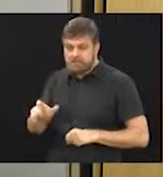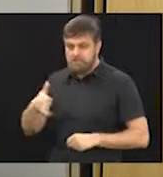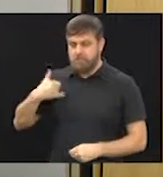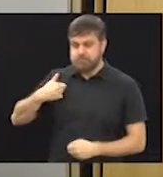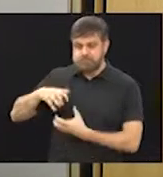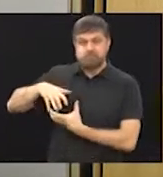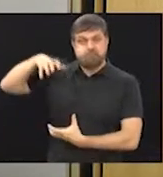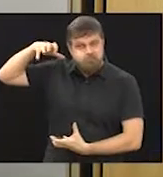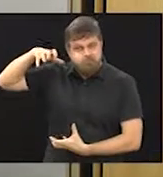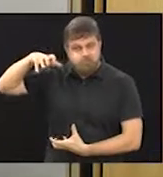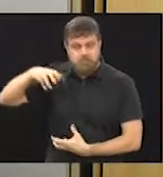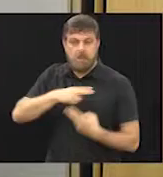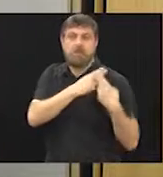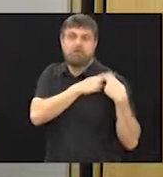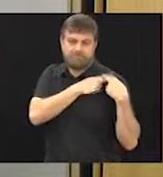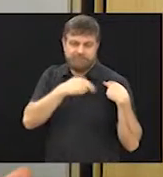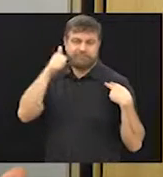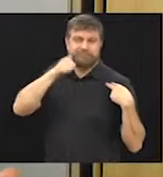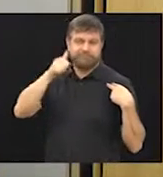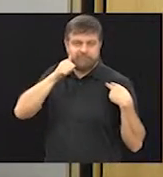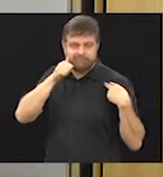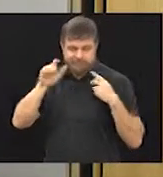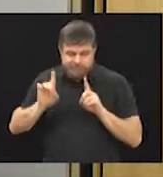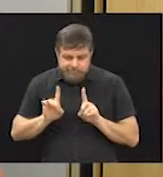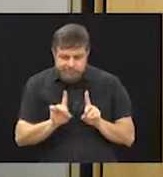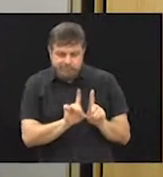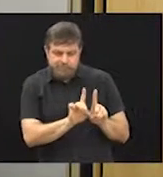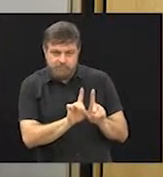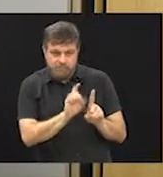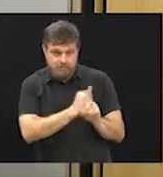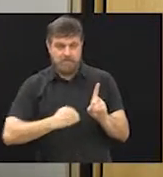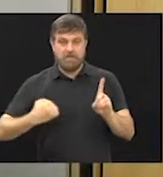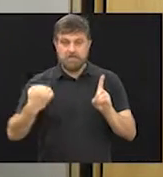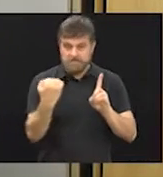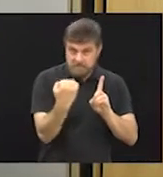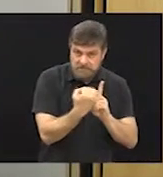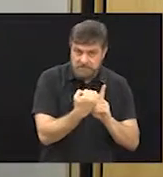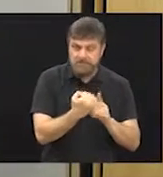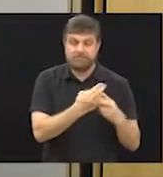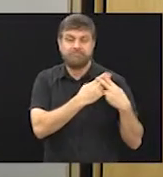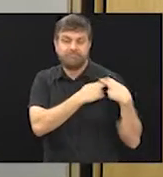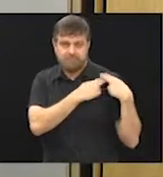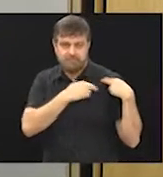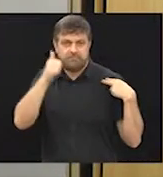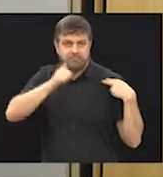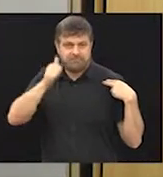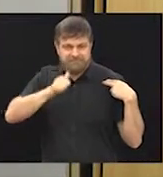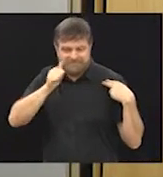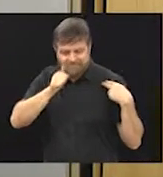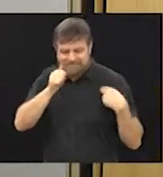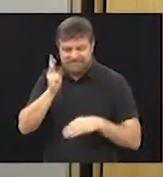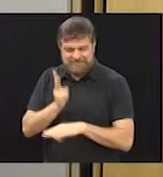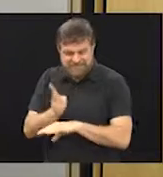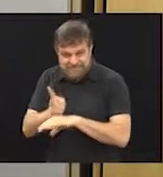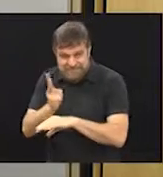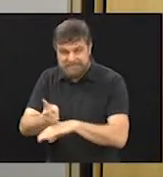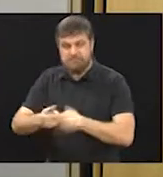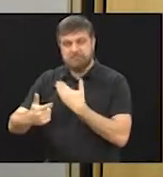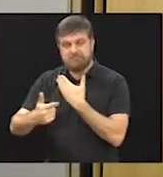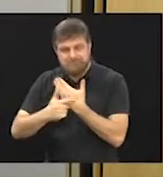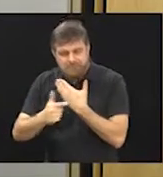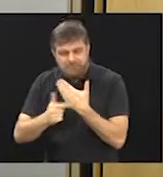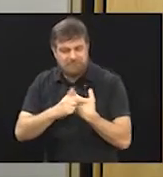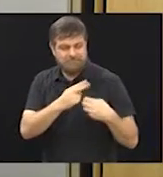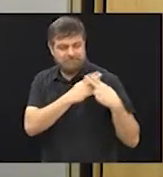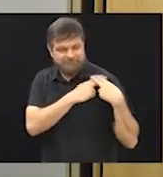idade, dentro da sociedade e da família. E esse papel a mulher vem assumindo